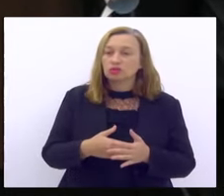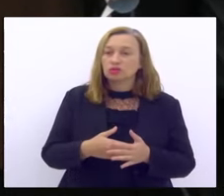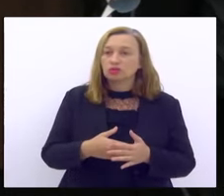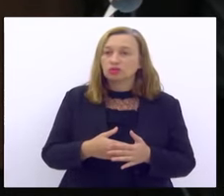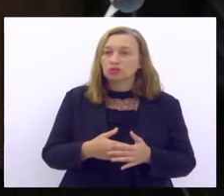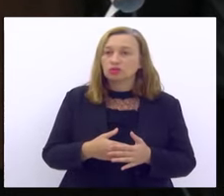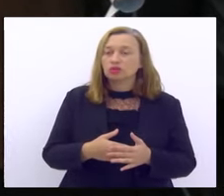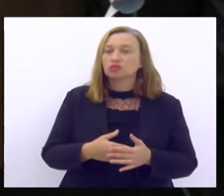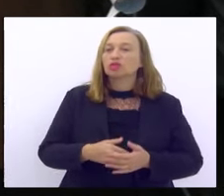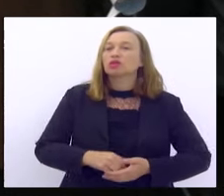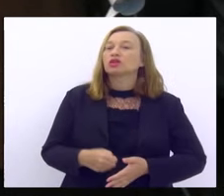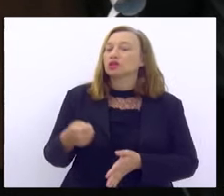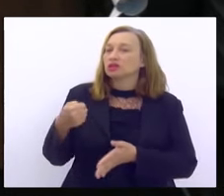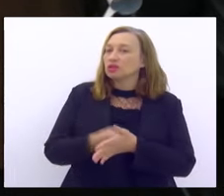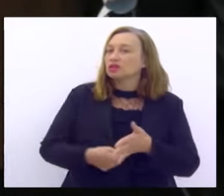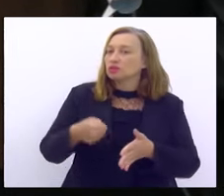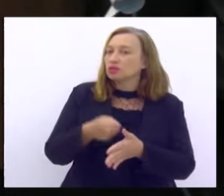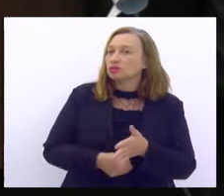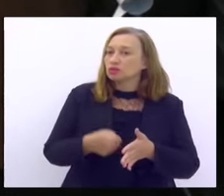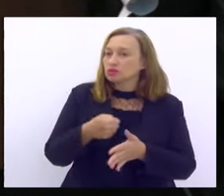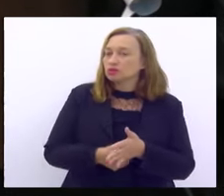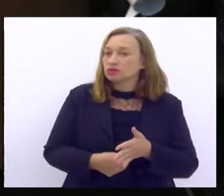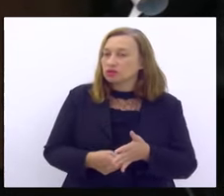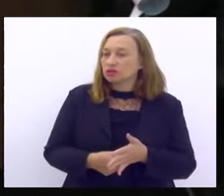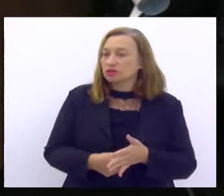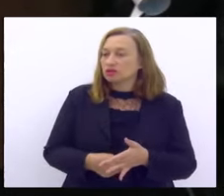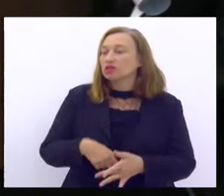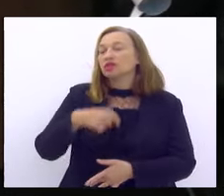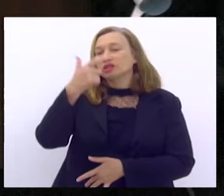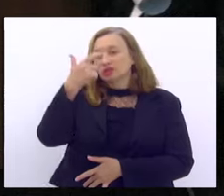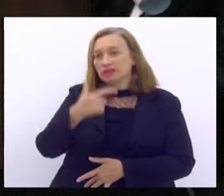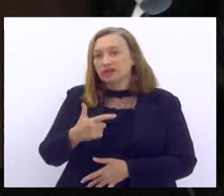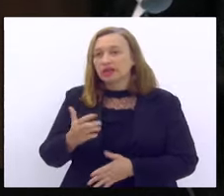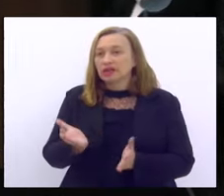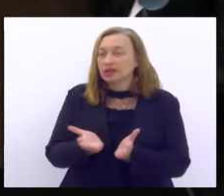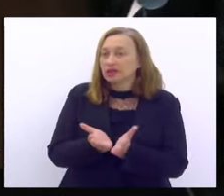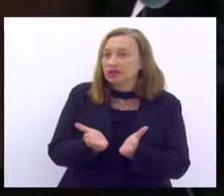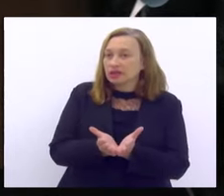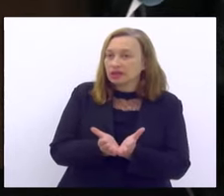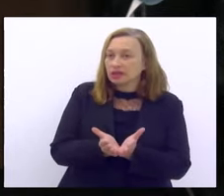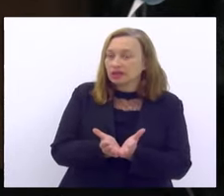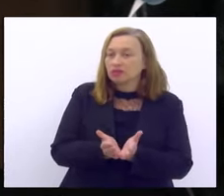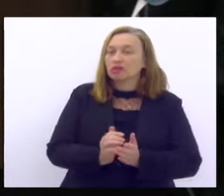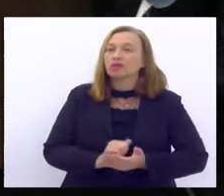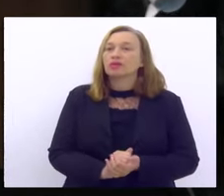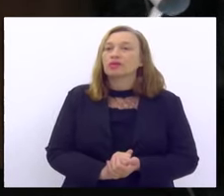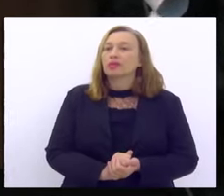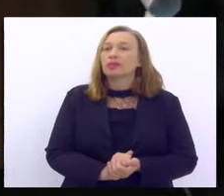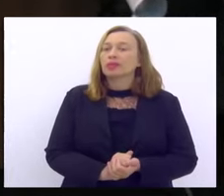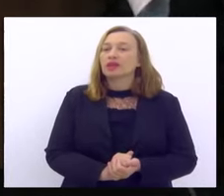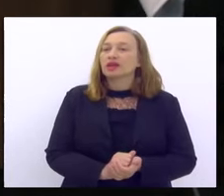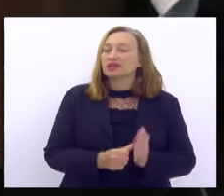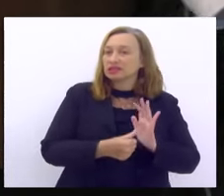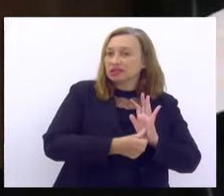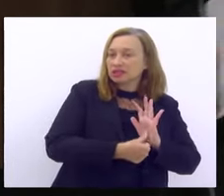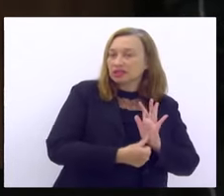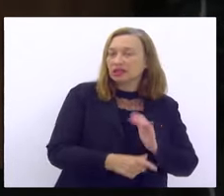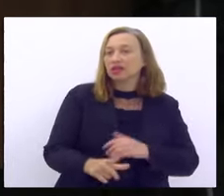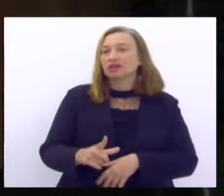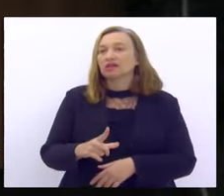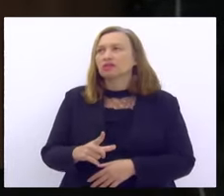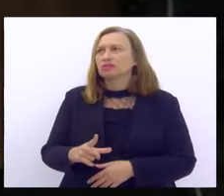se reivindicam cristãos e cristãs, que se identificam com a teologia